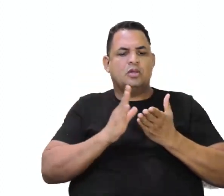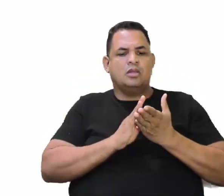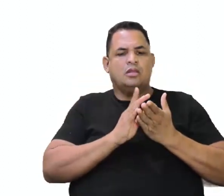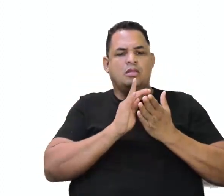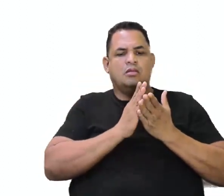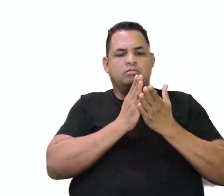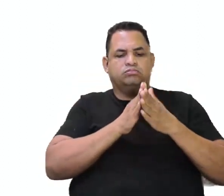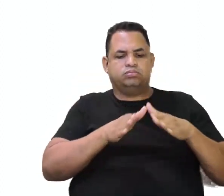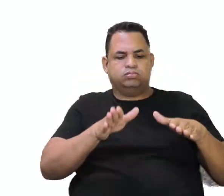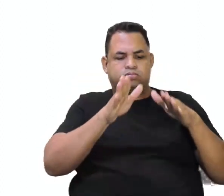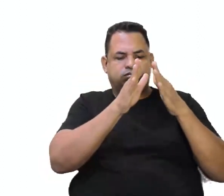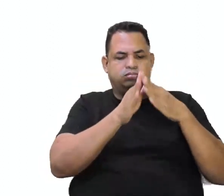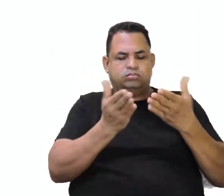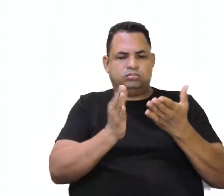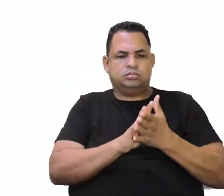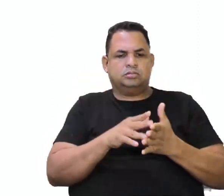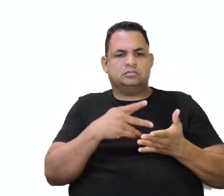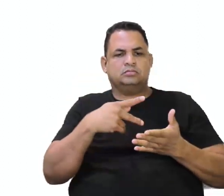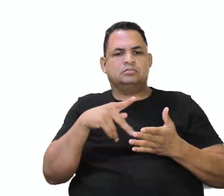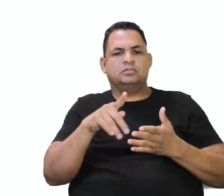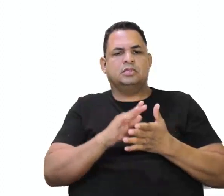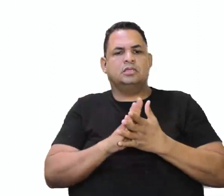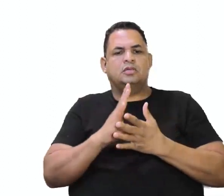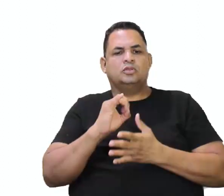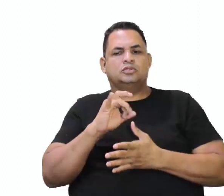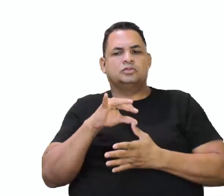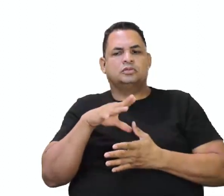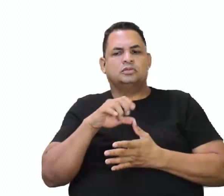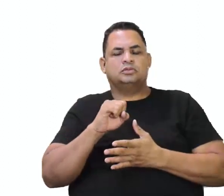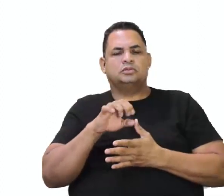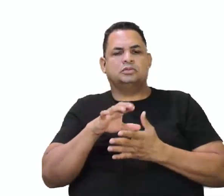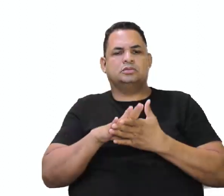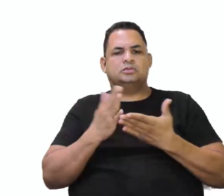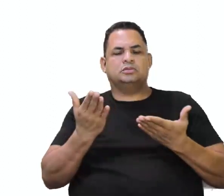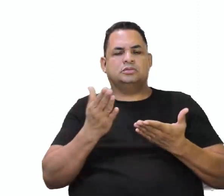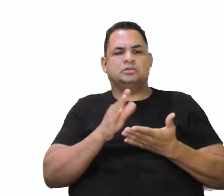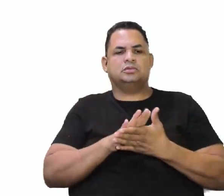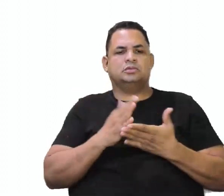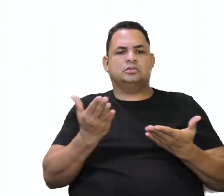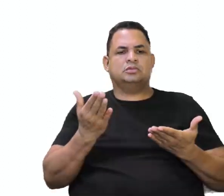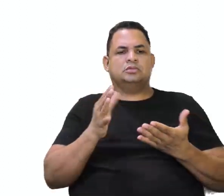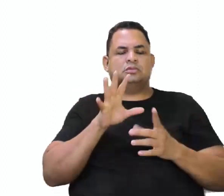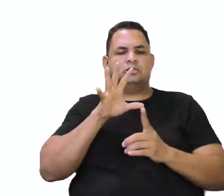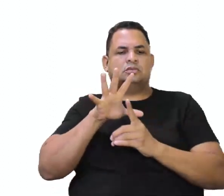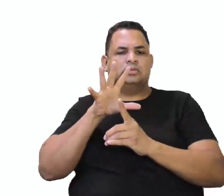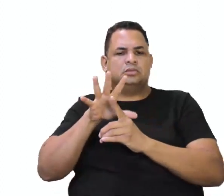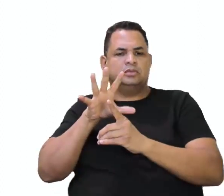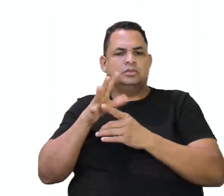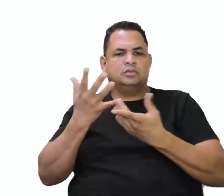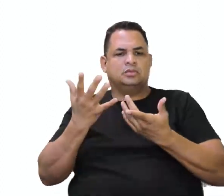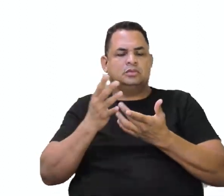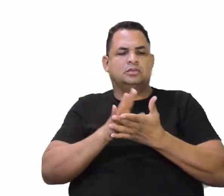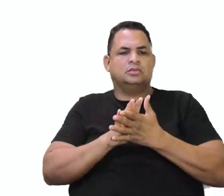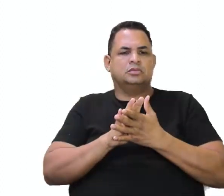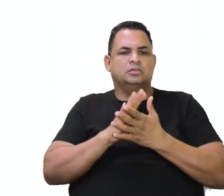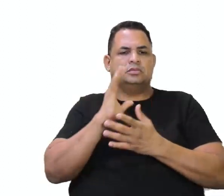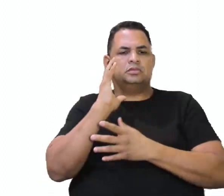oceanos para os continentes. Então, é ele diretamente que está influenciando